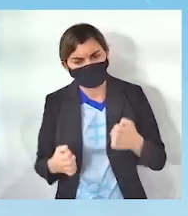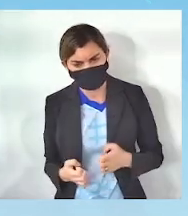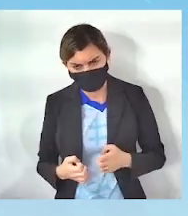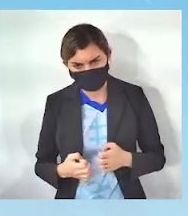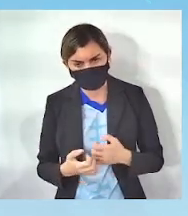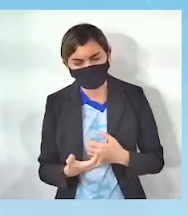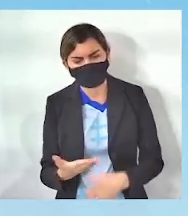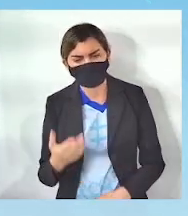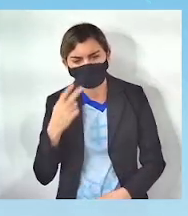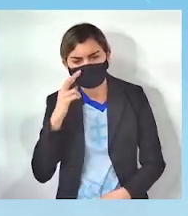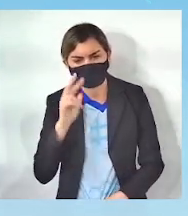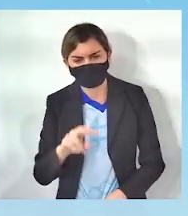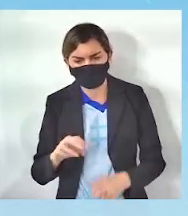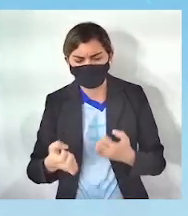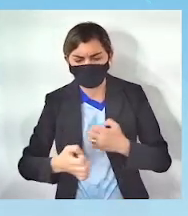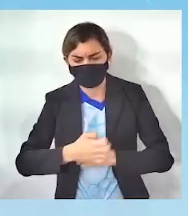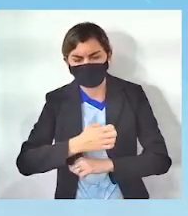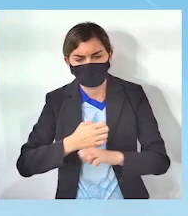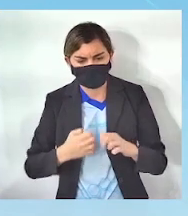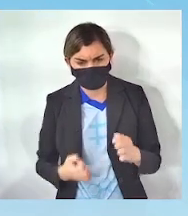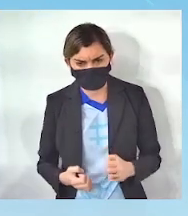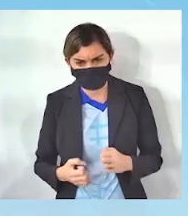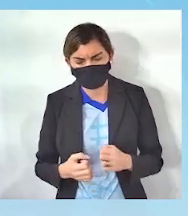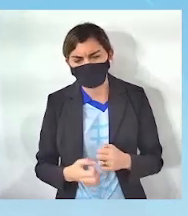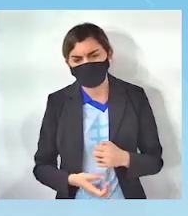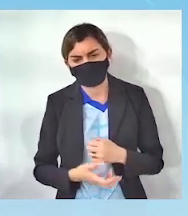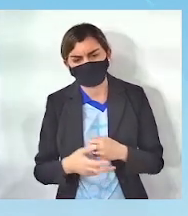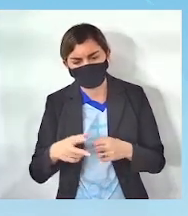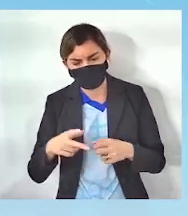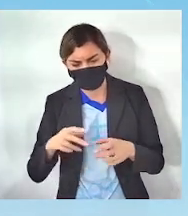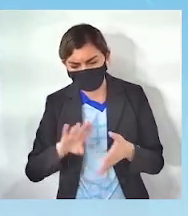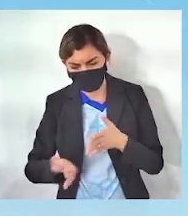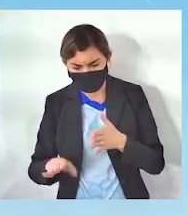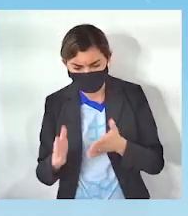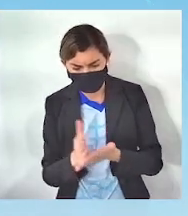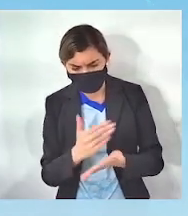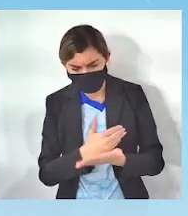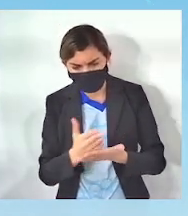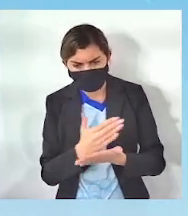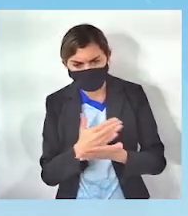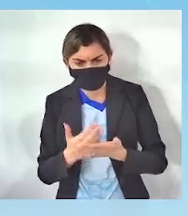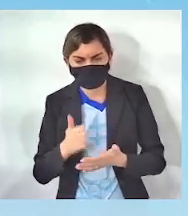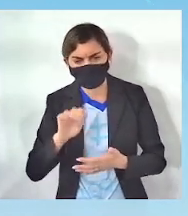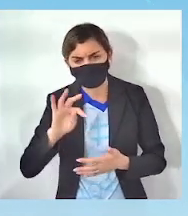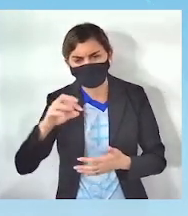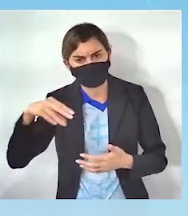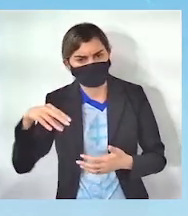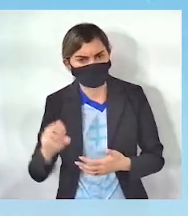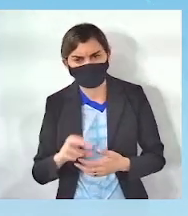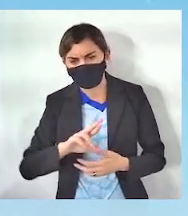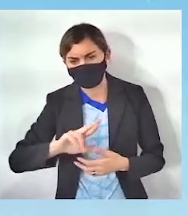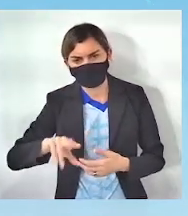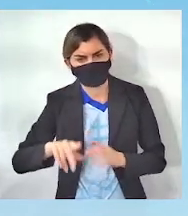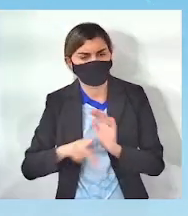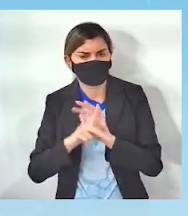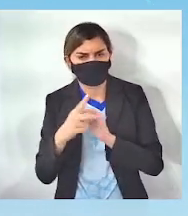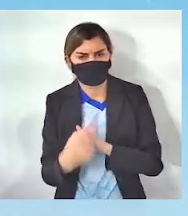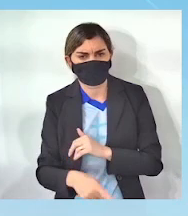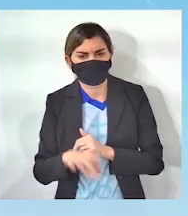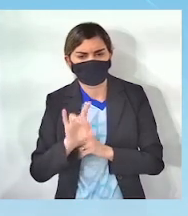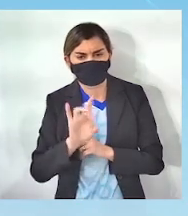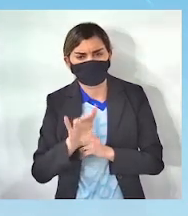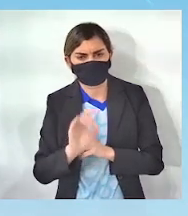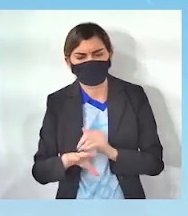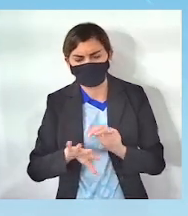ele vai dizer que, olha, os elétrons são partículas que estão presentes no átomo, não é o átomo propriamente dito, é apenas